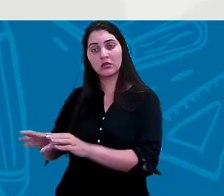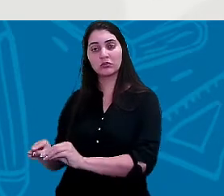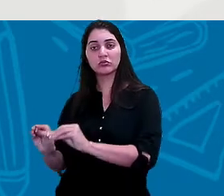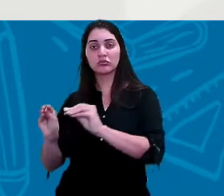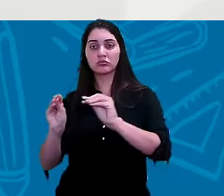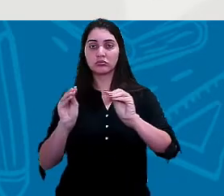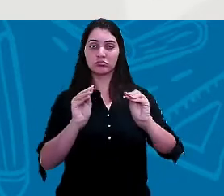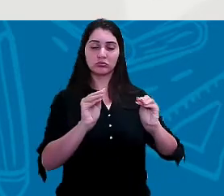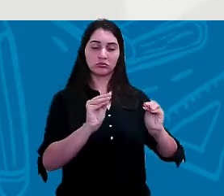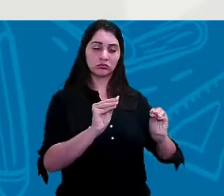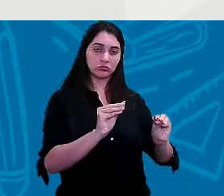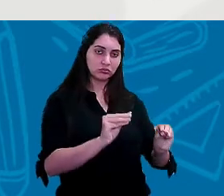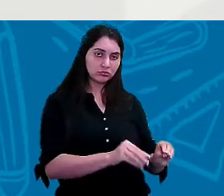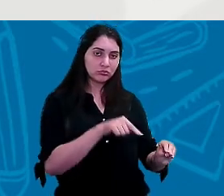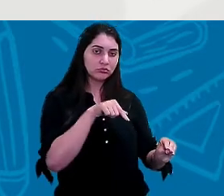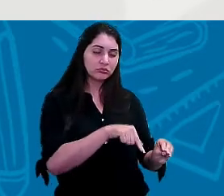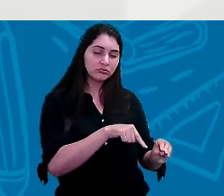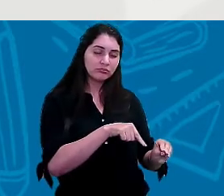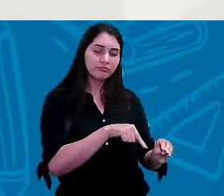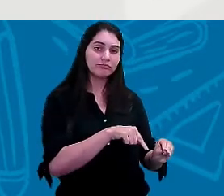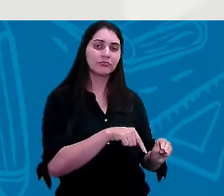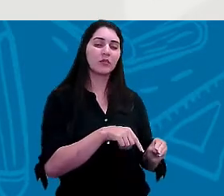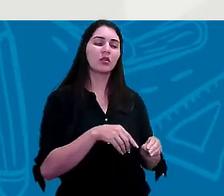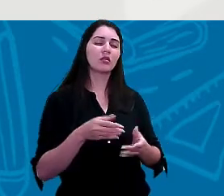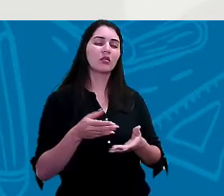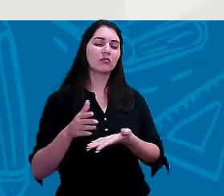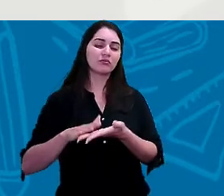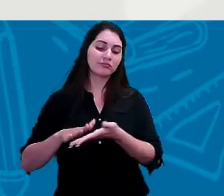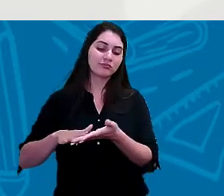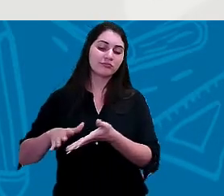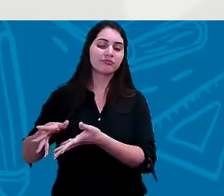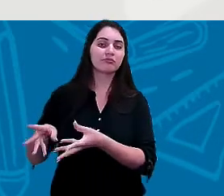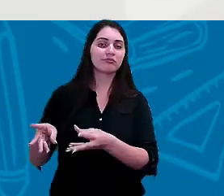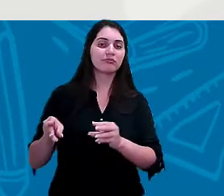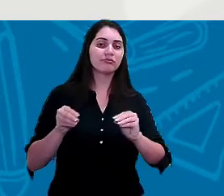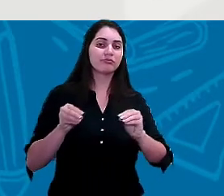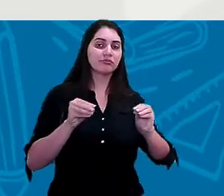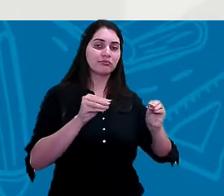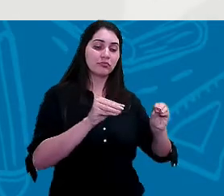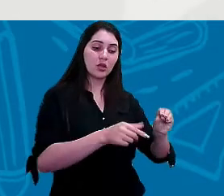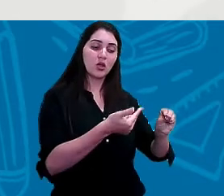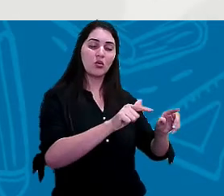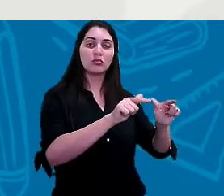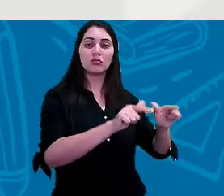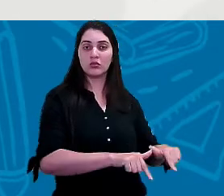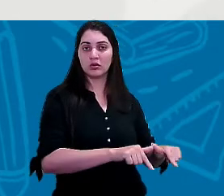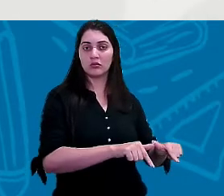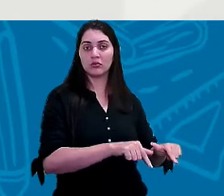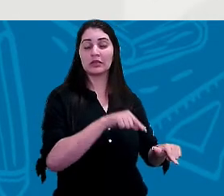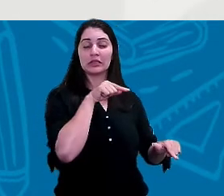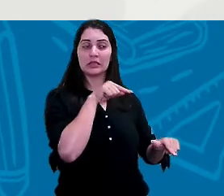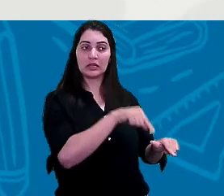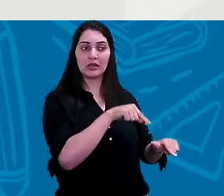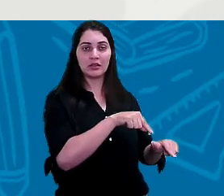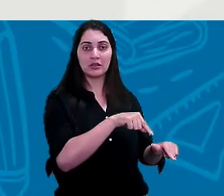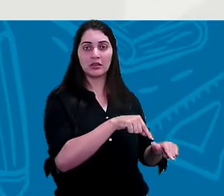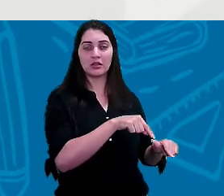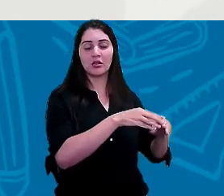o material sendo carreado, vai ser todo o sedimento sendo trazido e depositado em outro lugar. E o